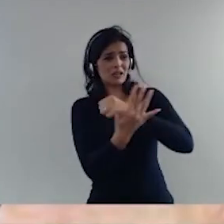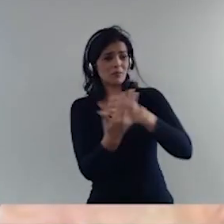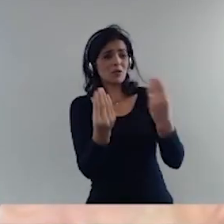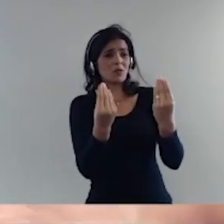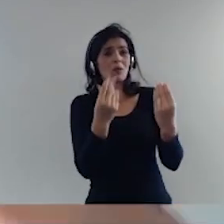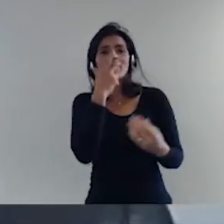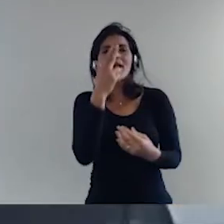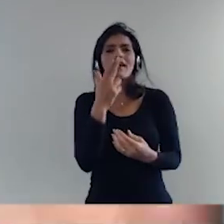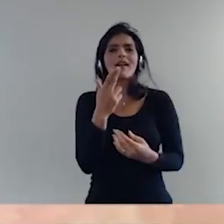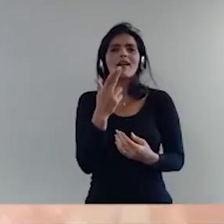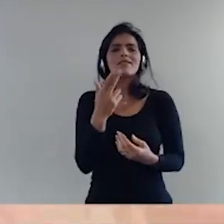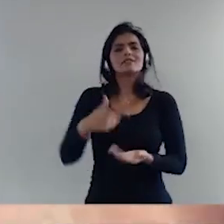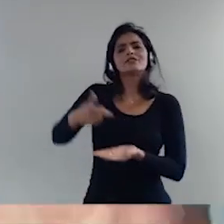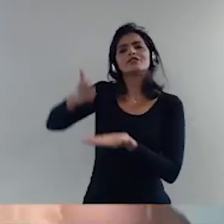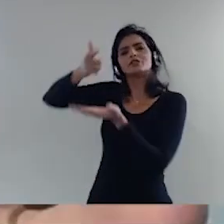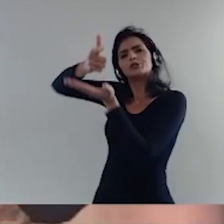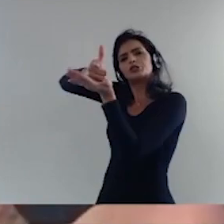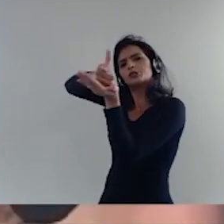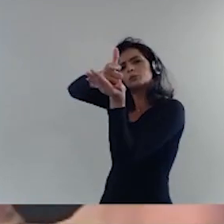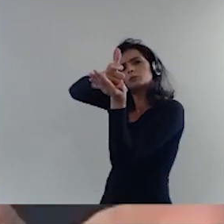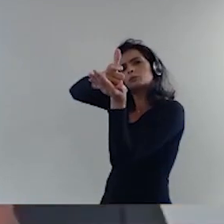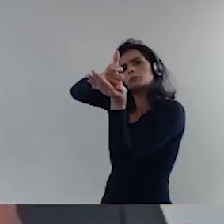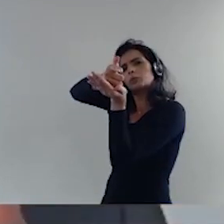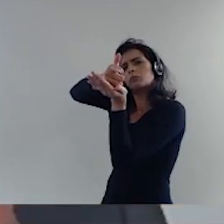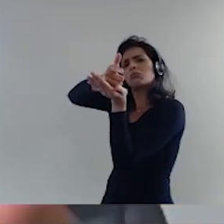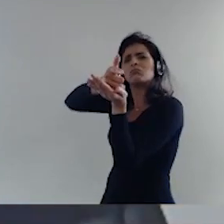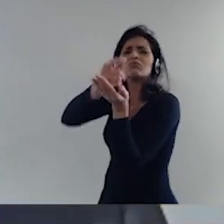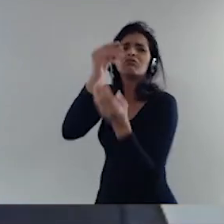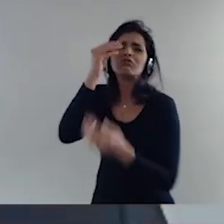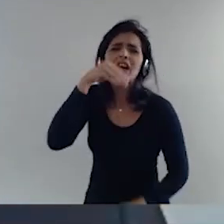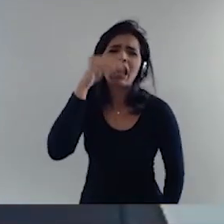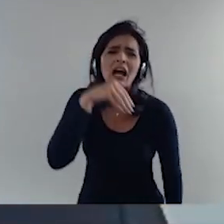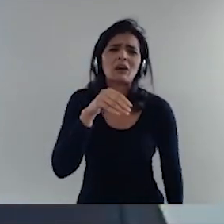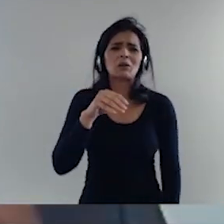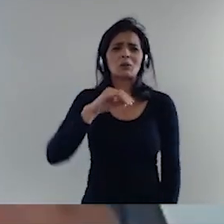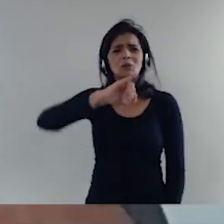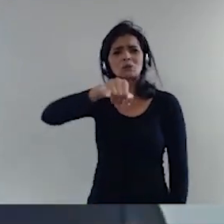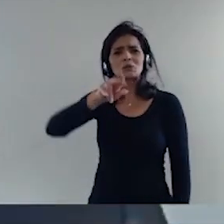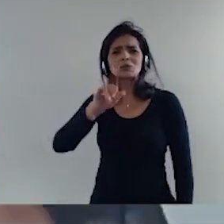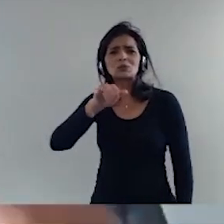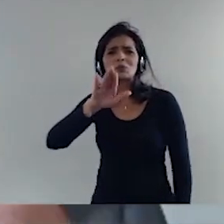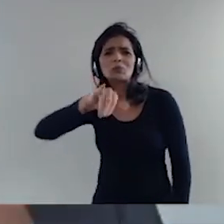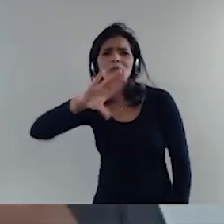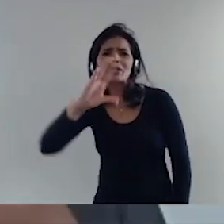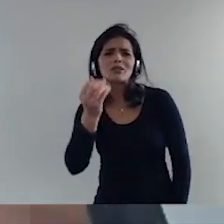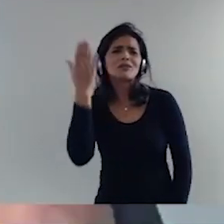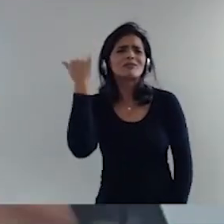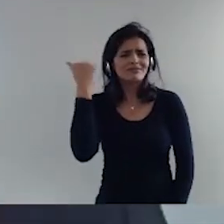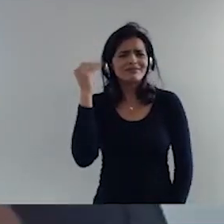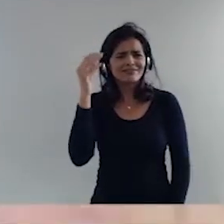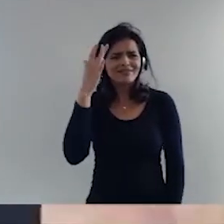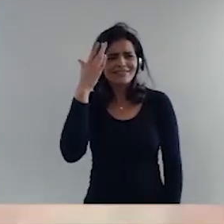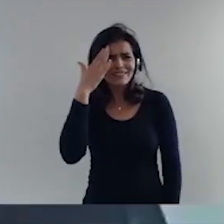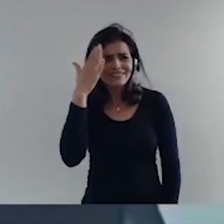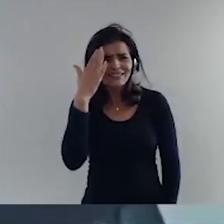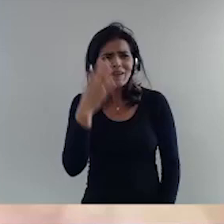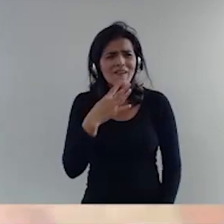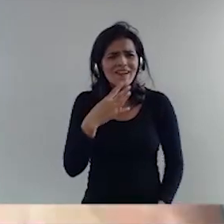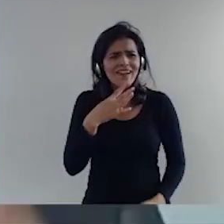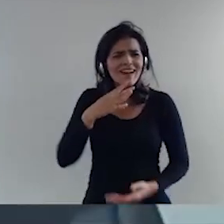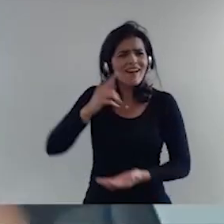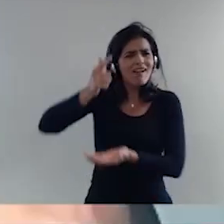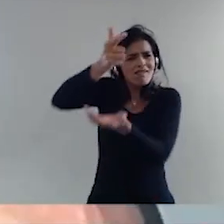de espingarda chumbinho, daquelas que se usava tanto em Belém quanto em Minas. Aquelas, pega espingarda chumbinho,